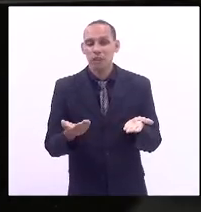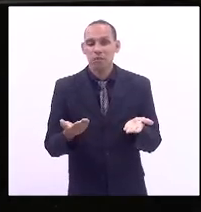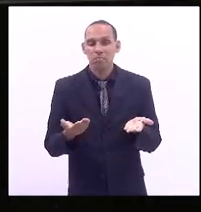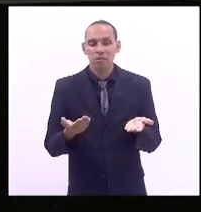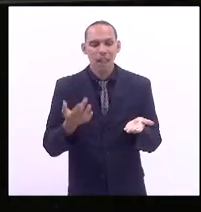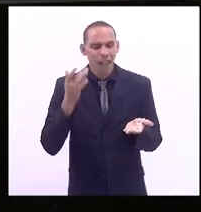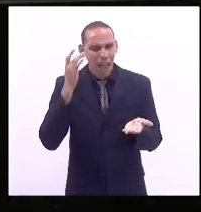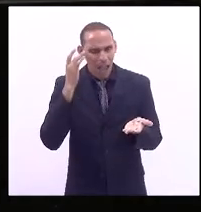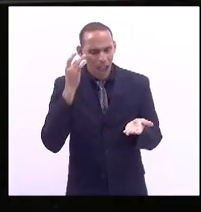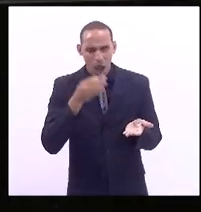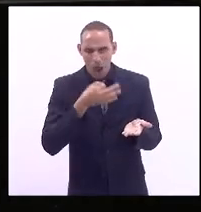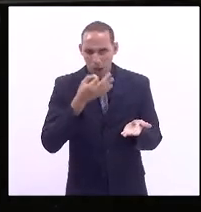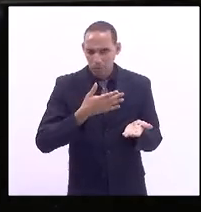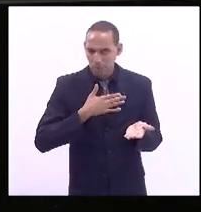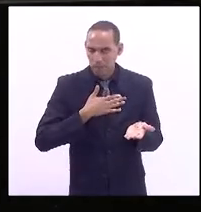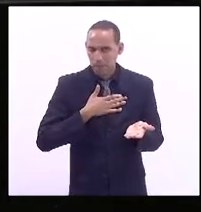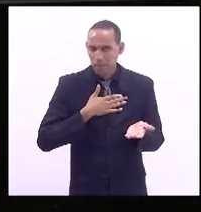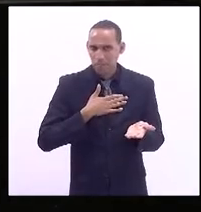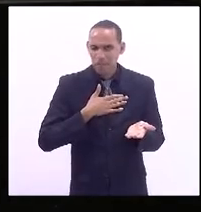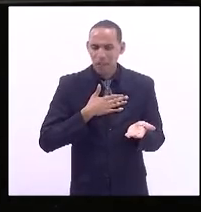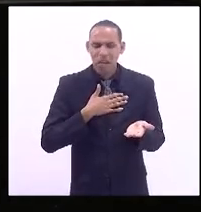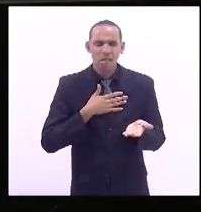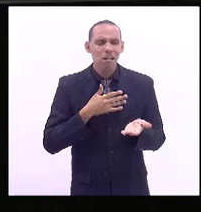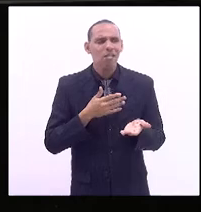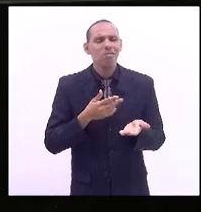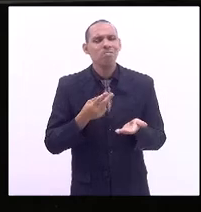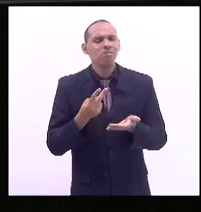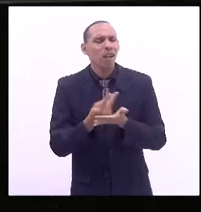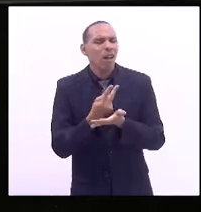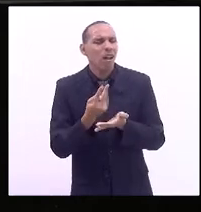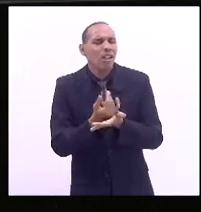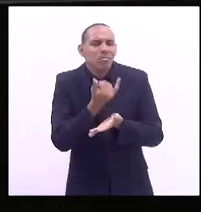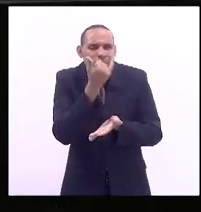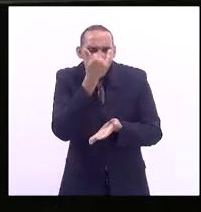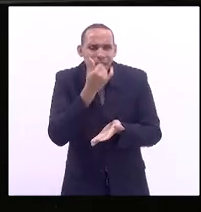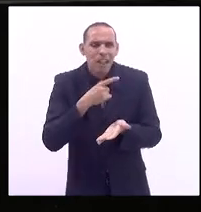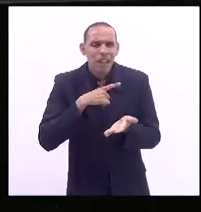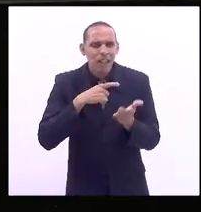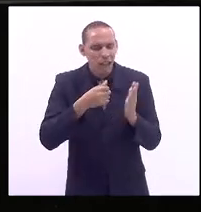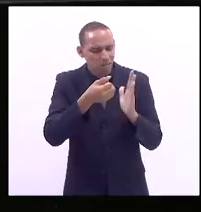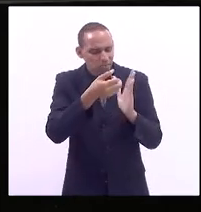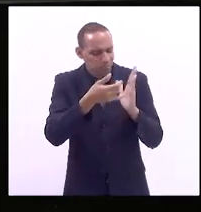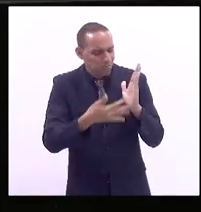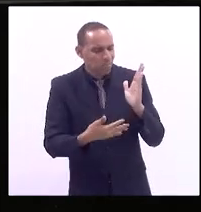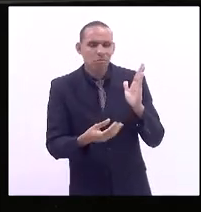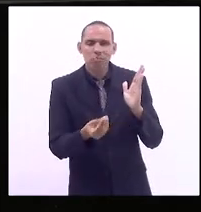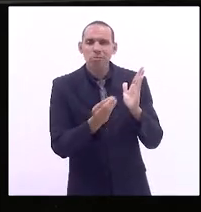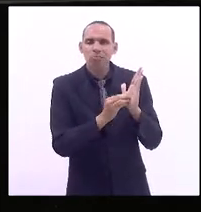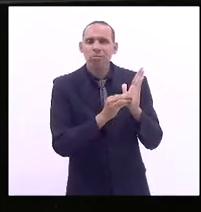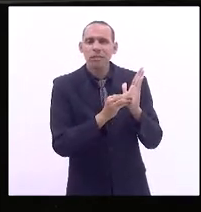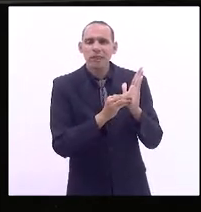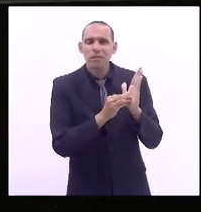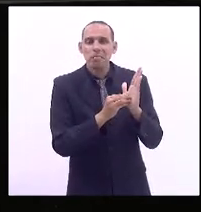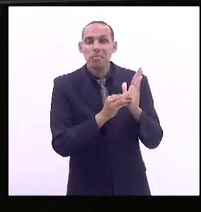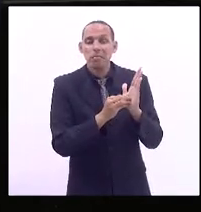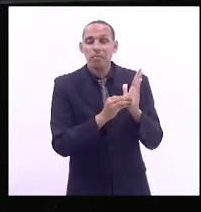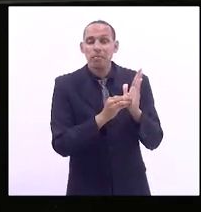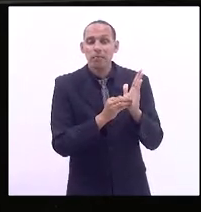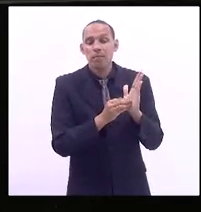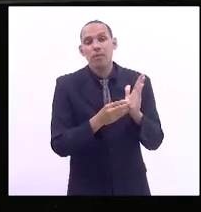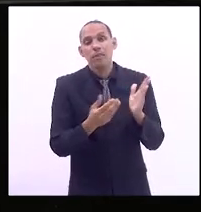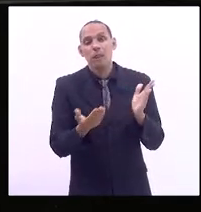acho que a equívocos na sua feitura eu tô no